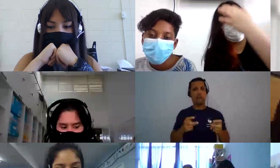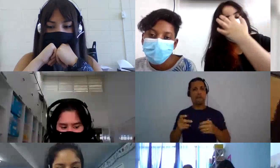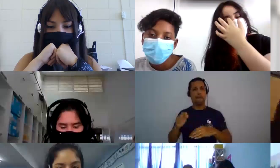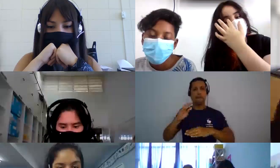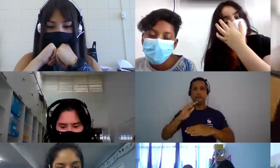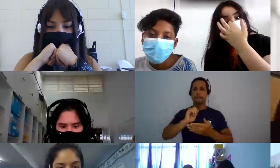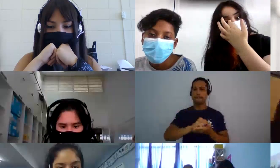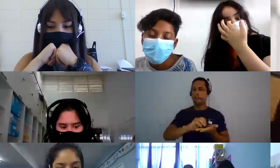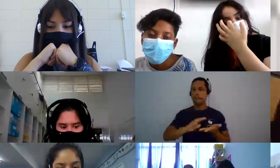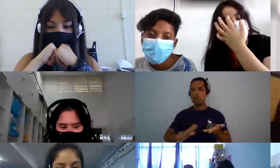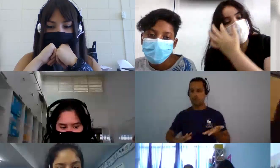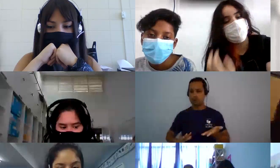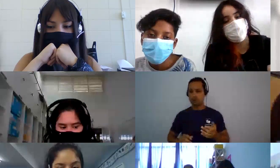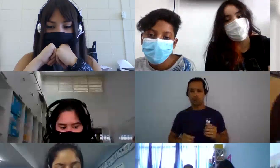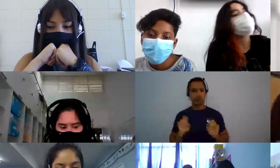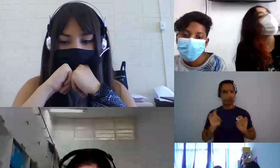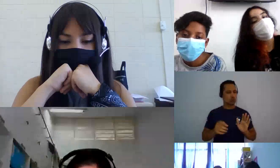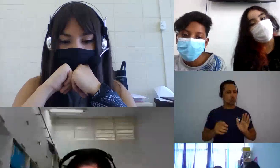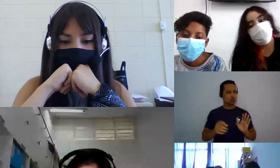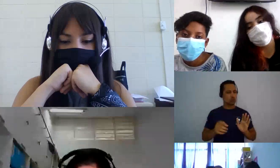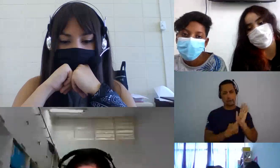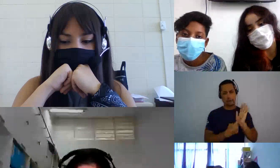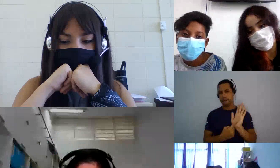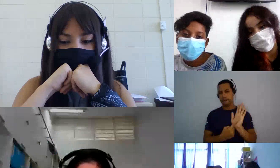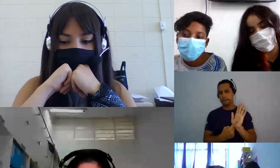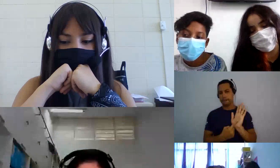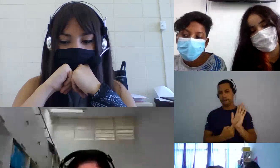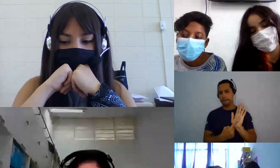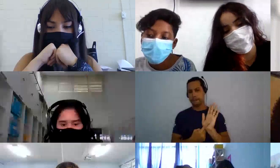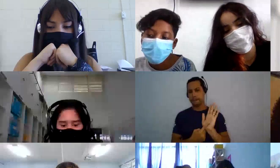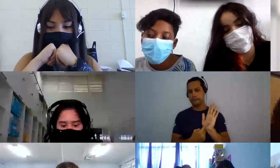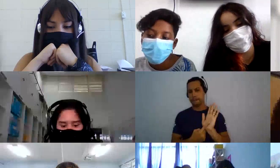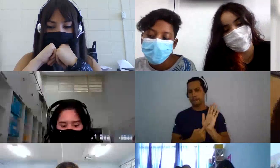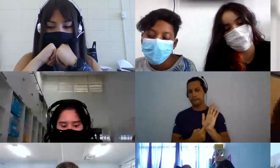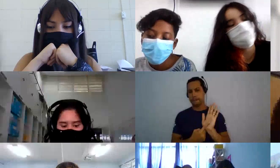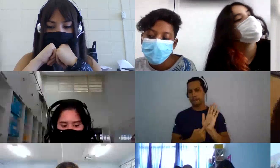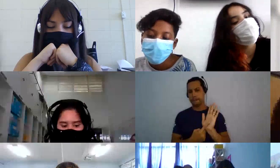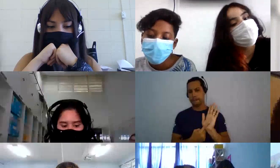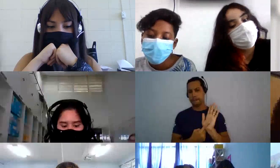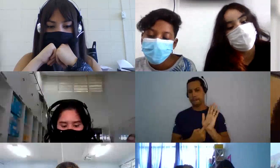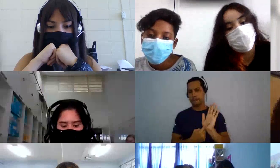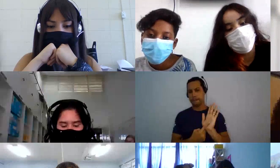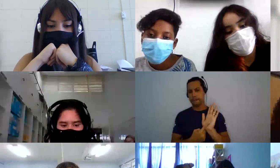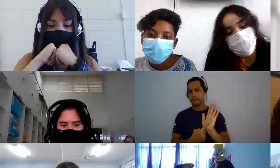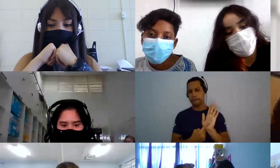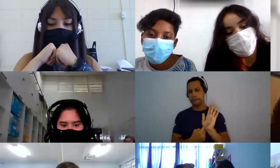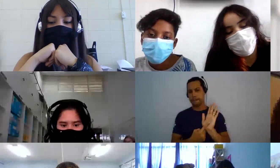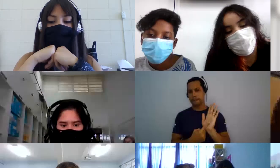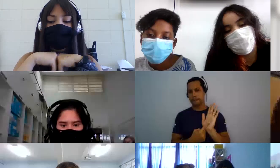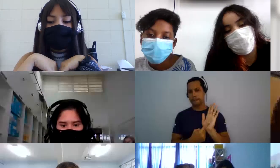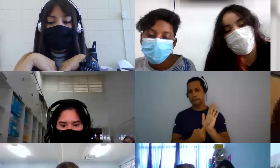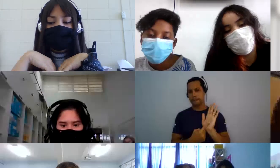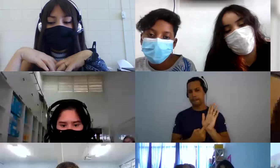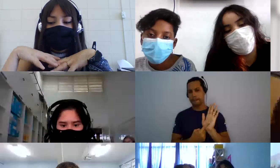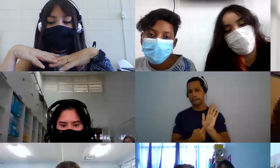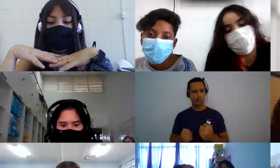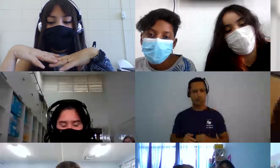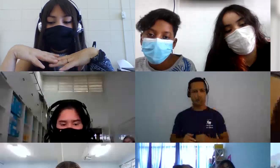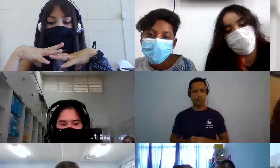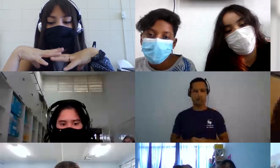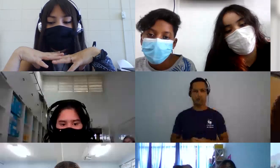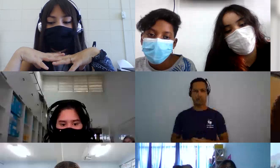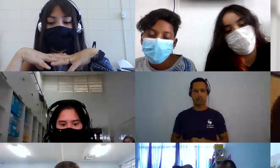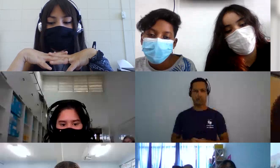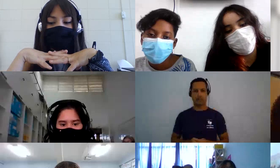a gente só mostra um monte de coisa e não bate um papo com eles assim, olha, eu não vou mostrar, tem coisa que eu